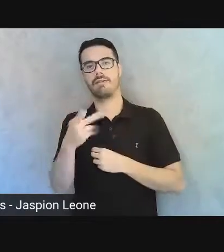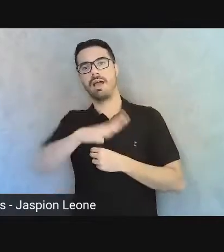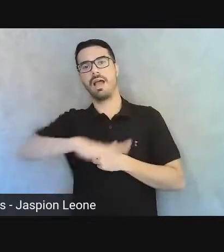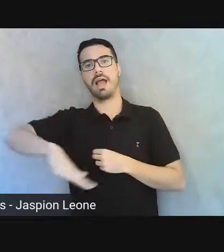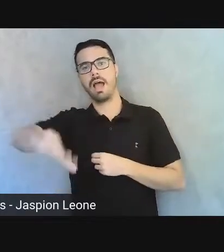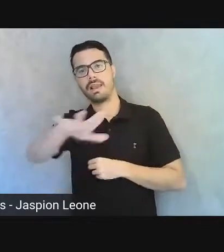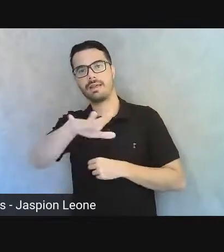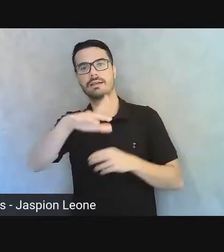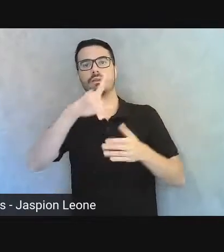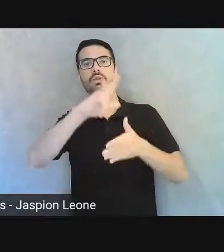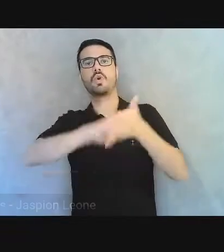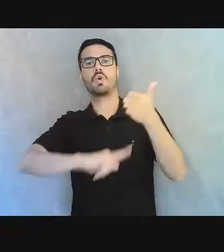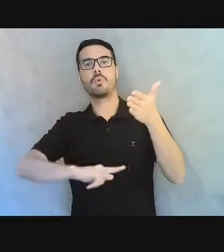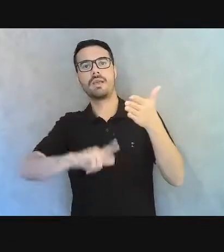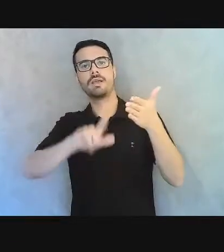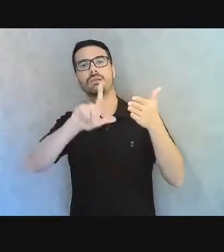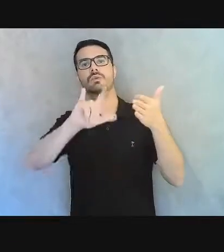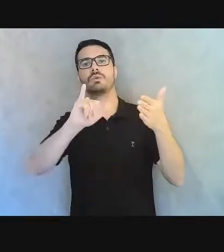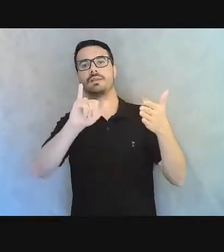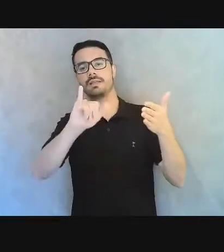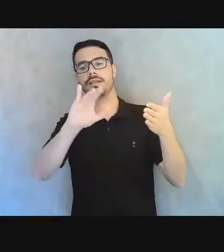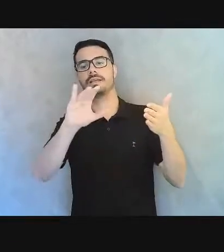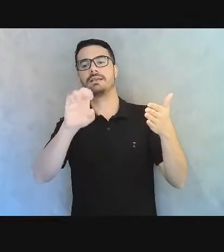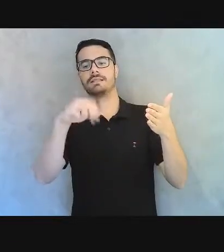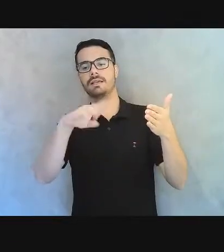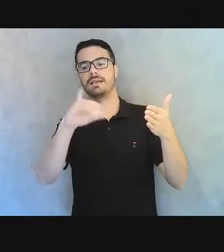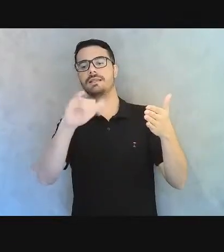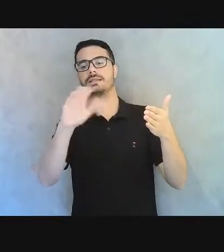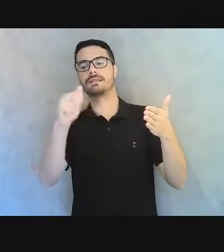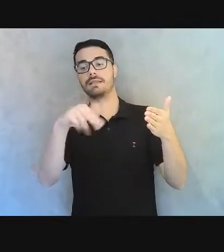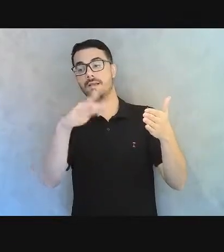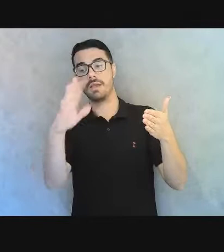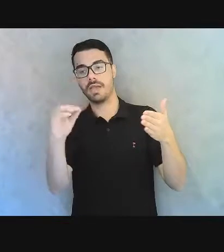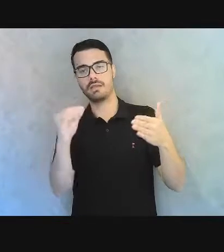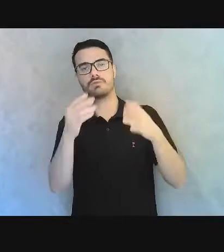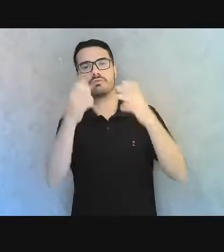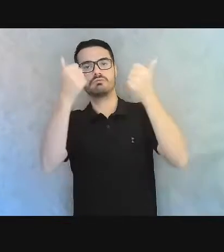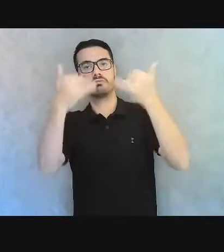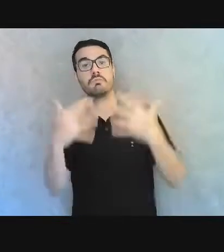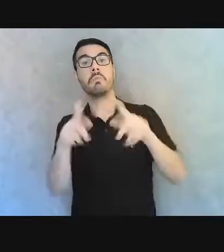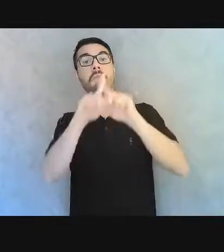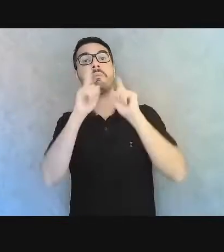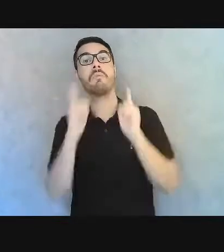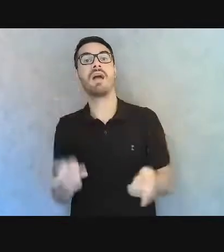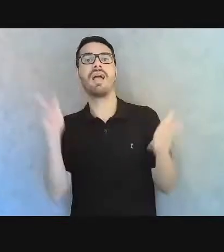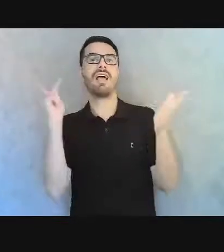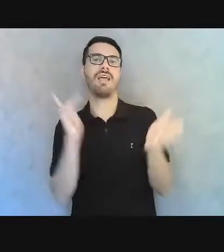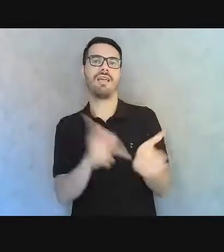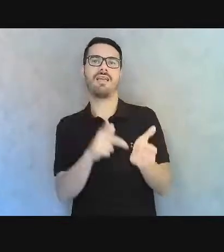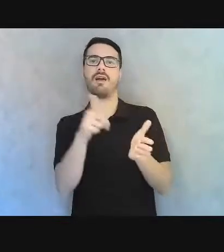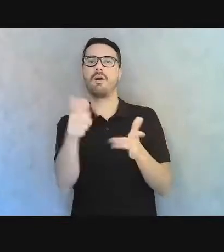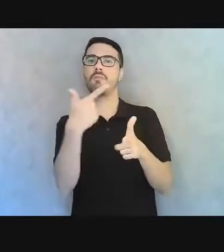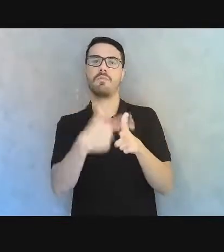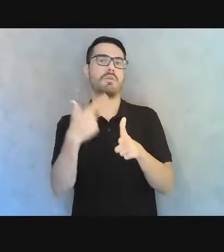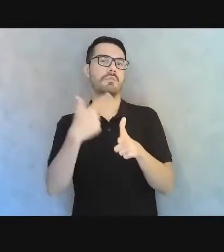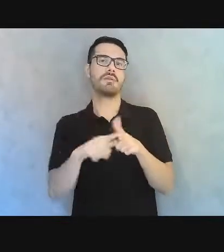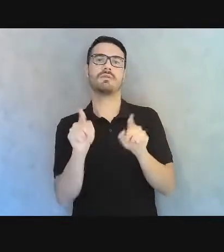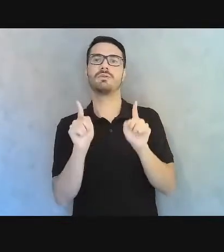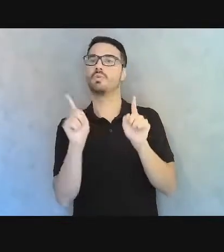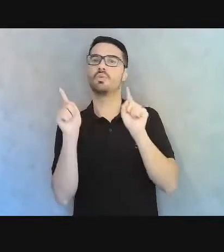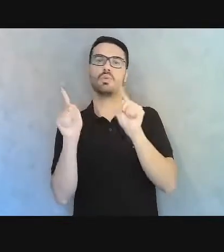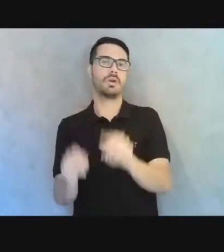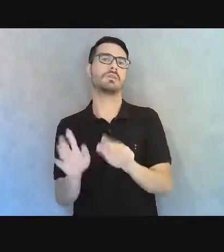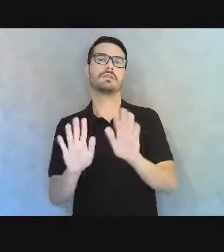os problemas do licenciamento, sem que, de fato, aqueles fossem os reais gargalos do licenciamento. Aí,